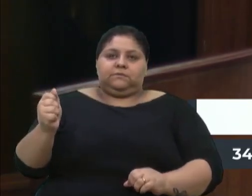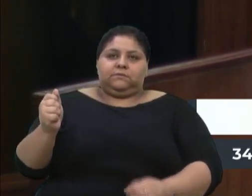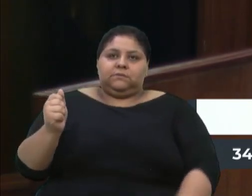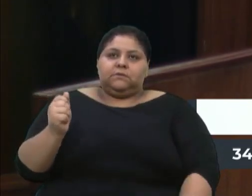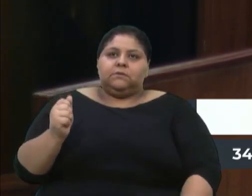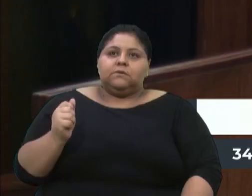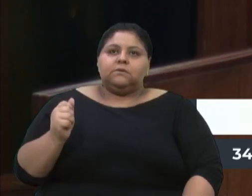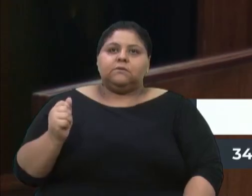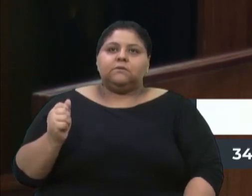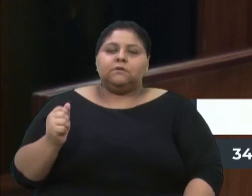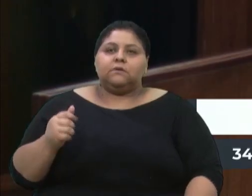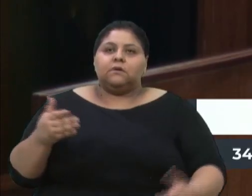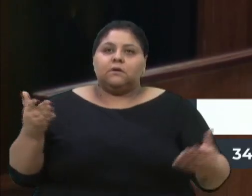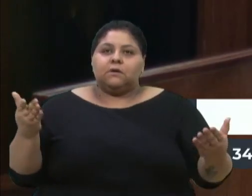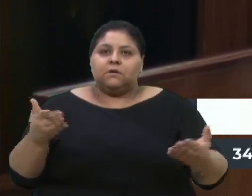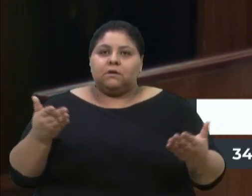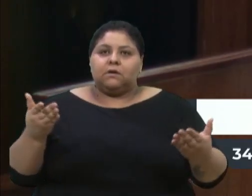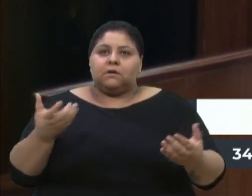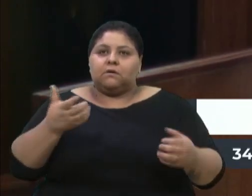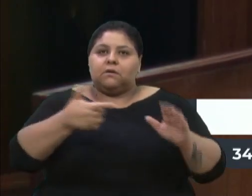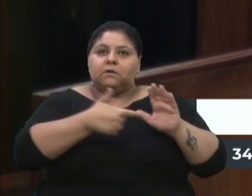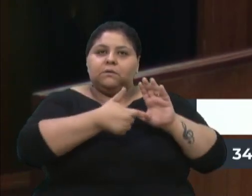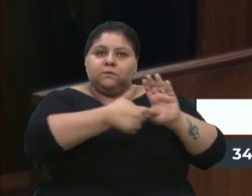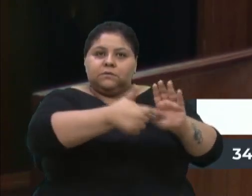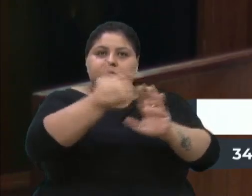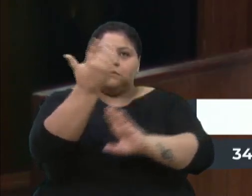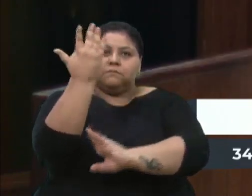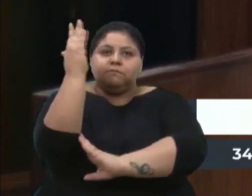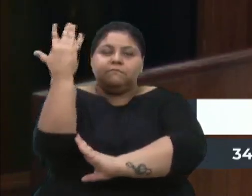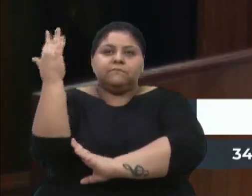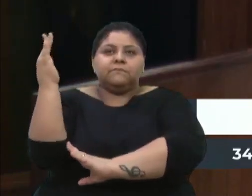E aí eu quero mostrar uma árvore.